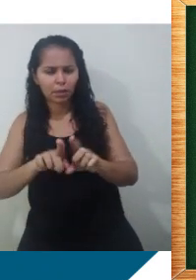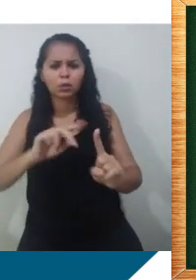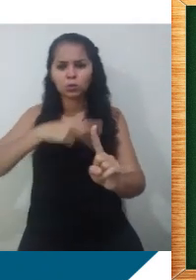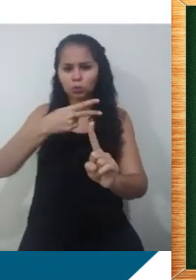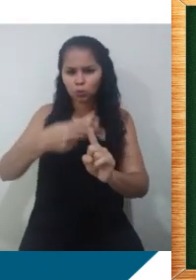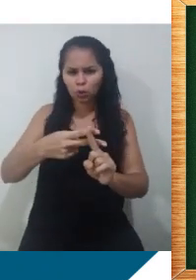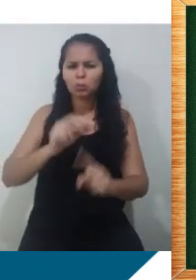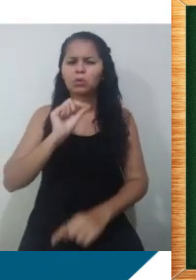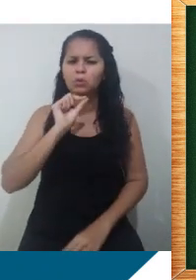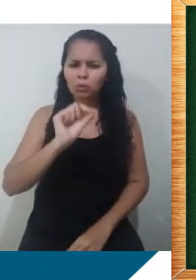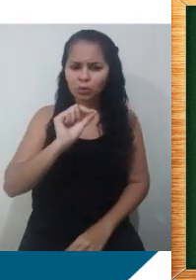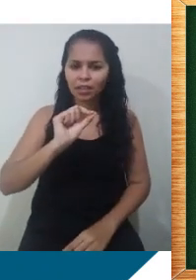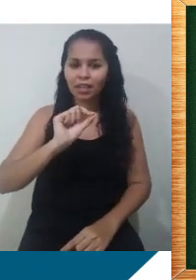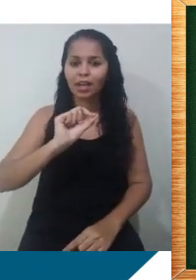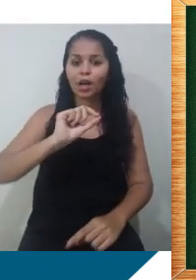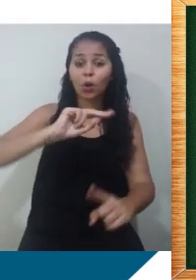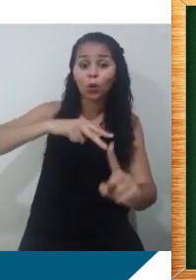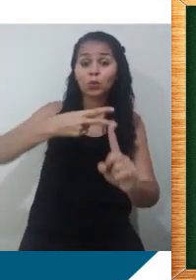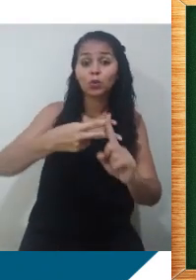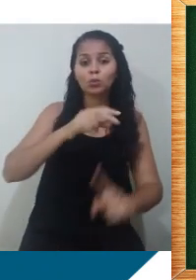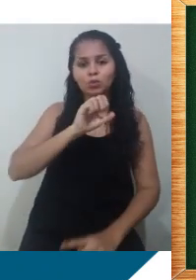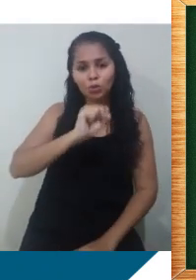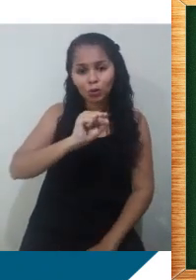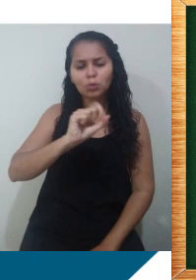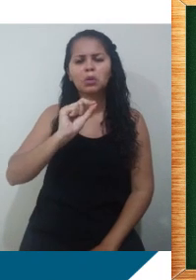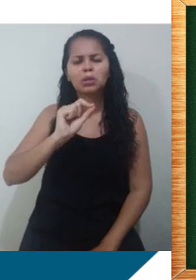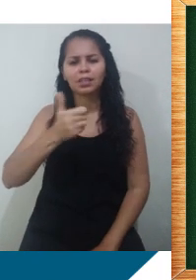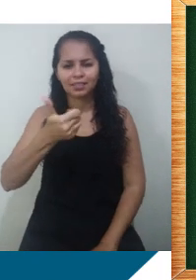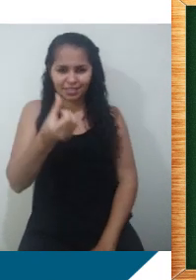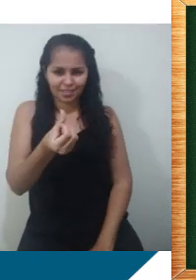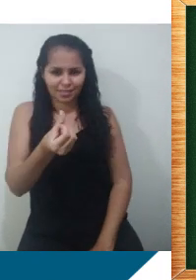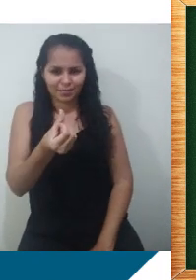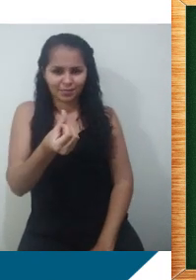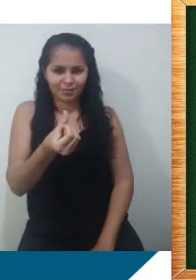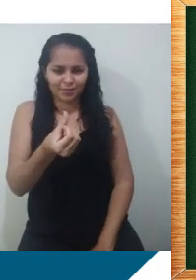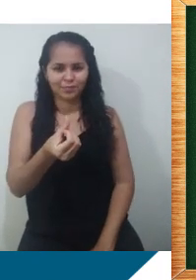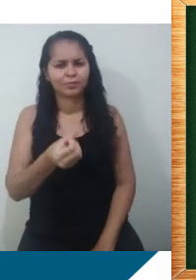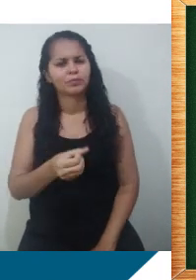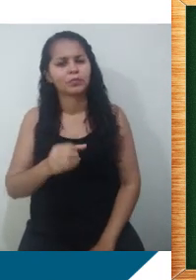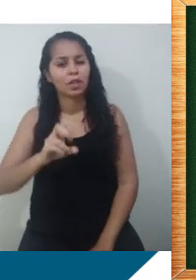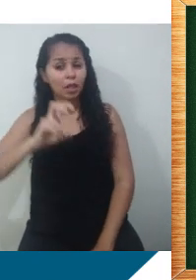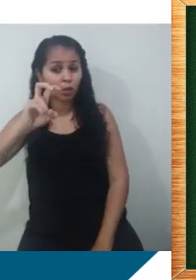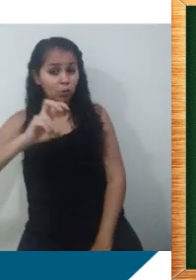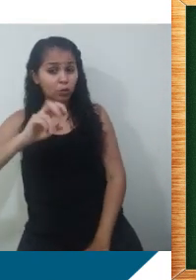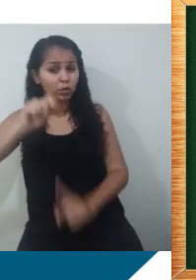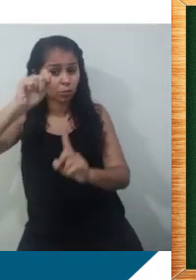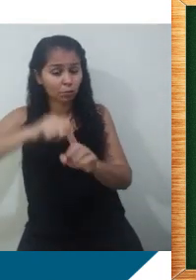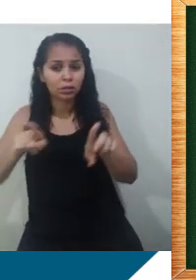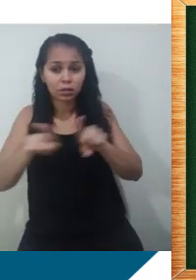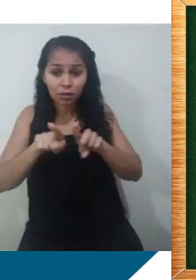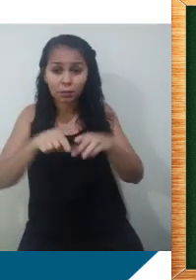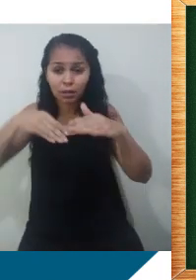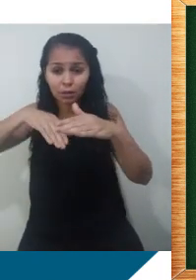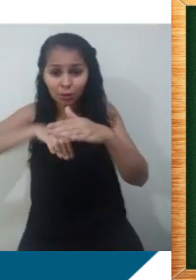mês anterior. Ou seja, o dobro de 8 será 16. E no quinto mês, ele